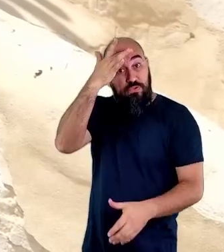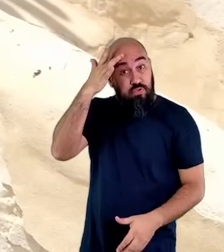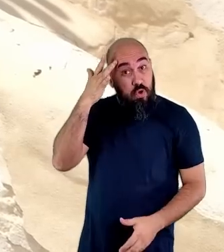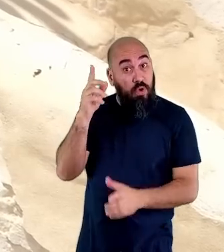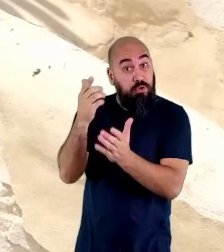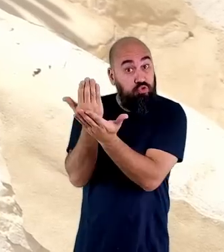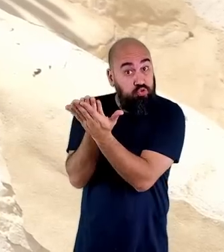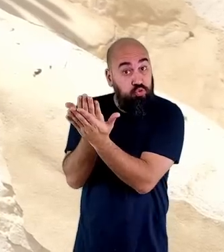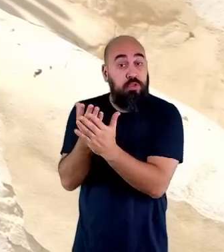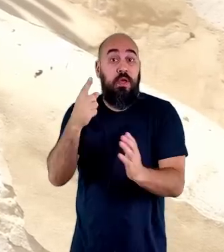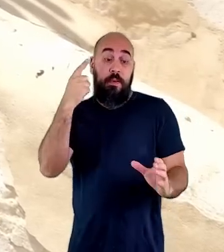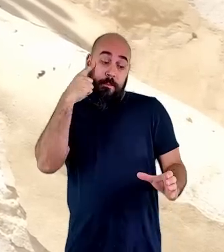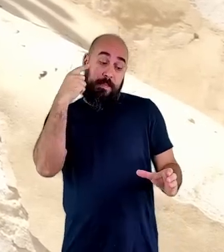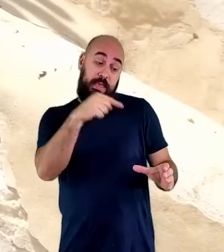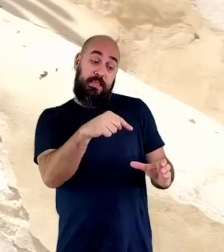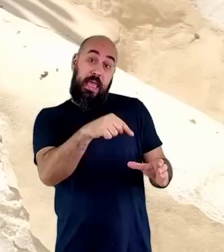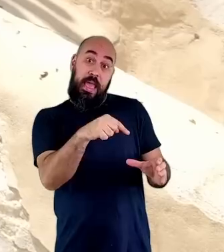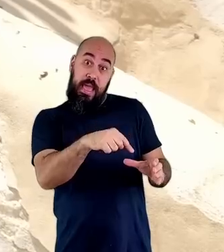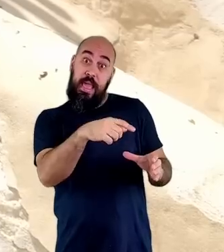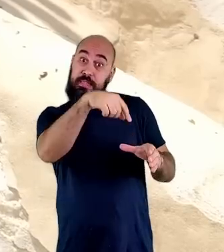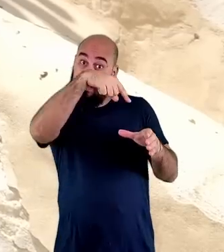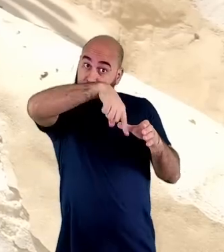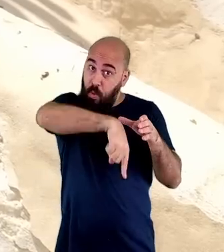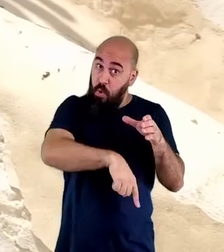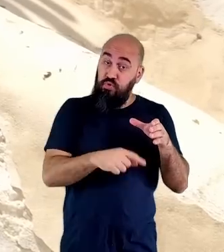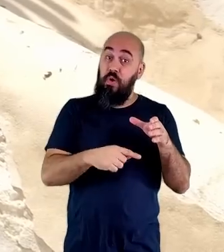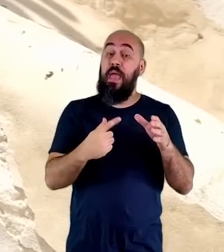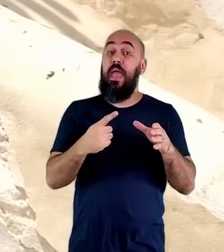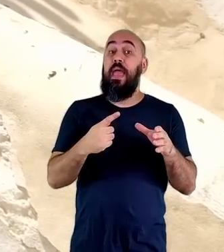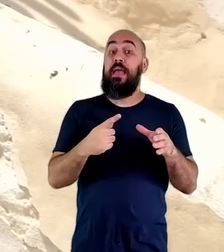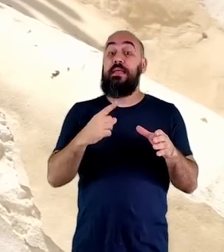de uma datação tardia, posterior à